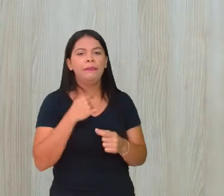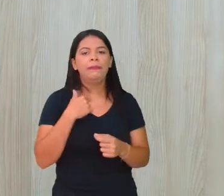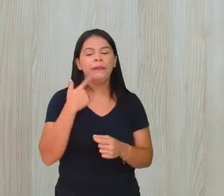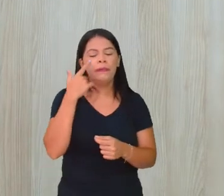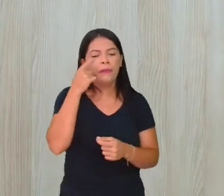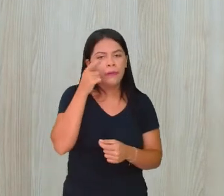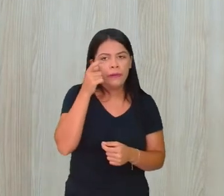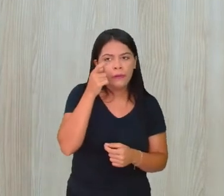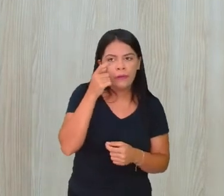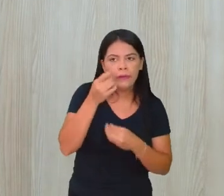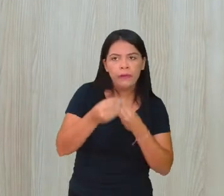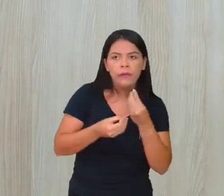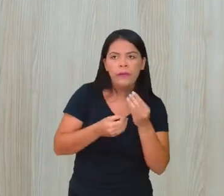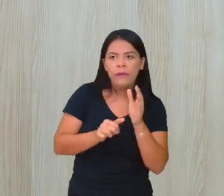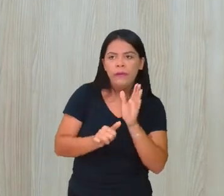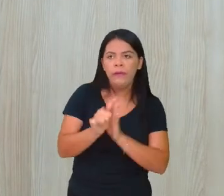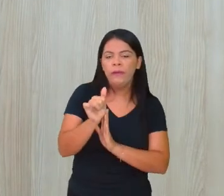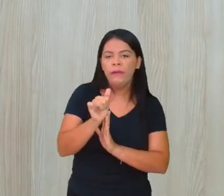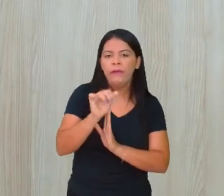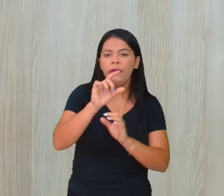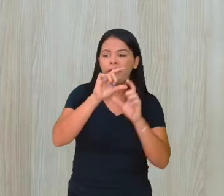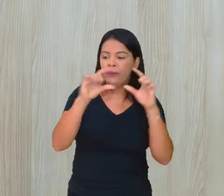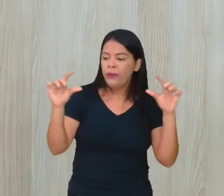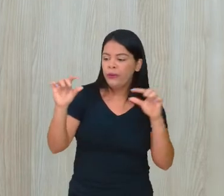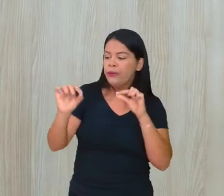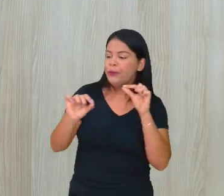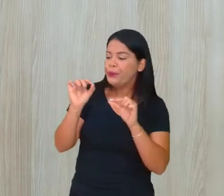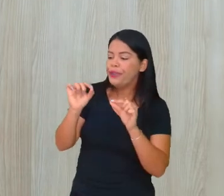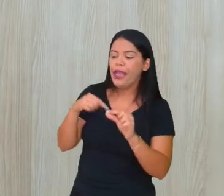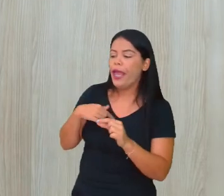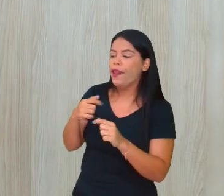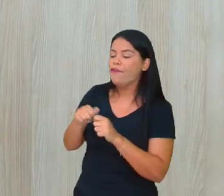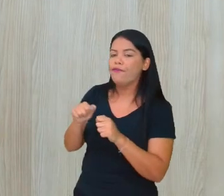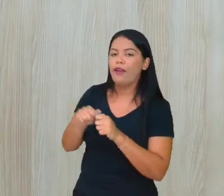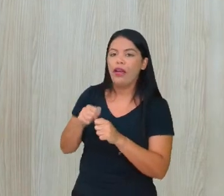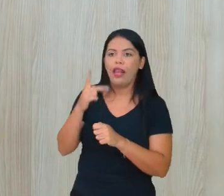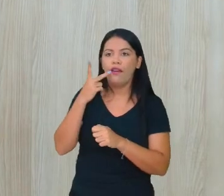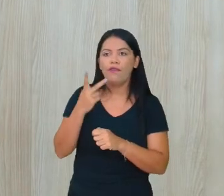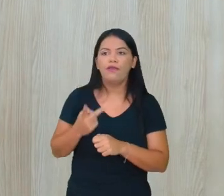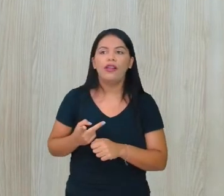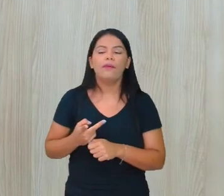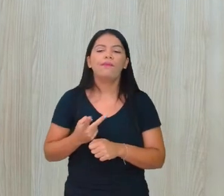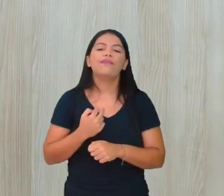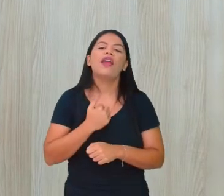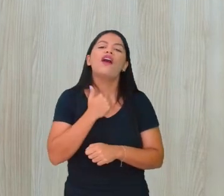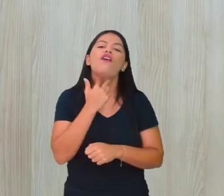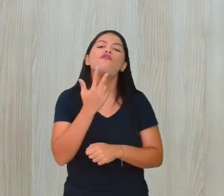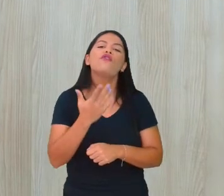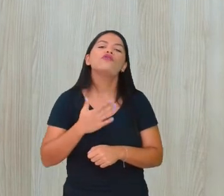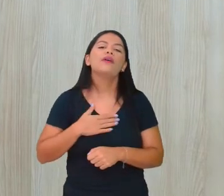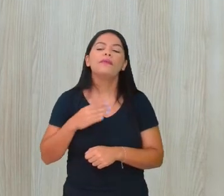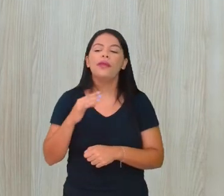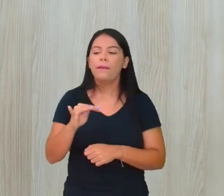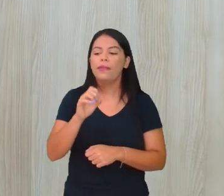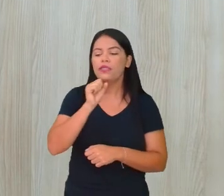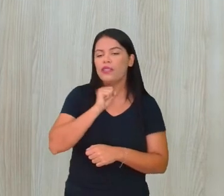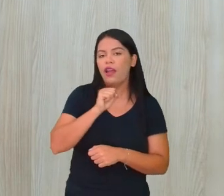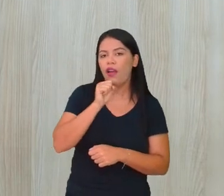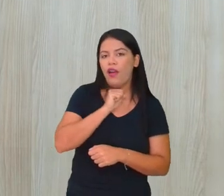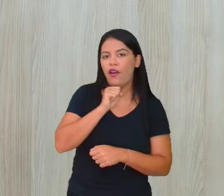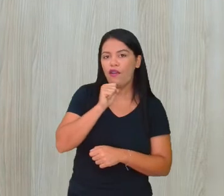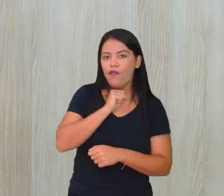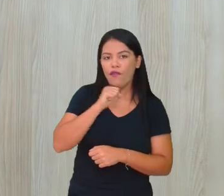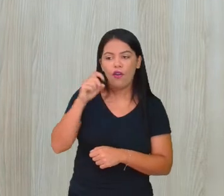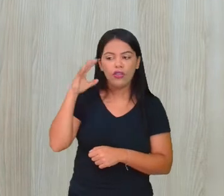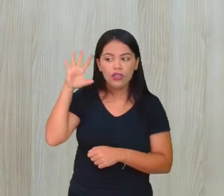ela constrói. Você pode voltar o slide? Sim, com certeza. Quando ela diz que a voz da minha bisavó ecoou criança